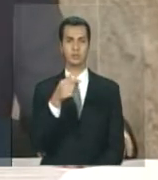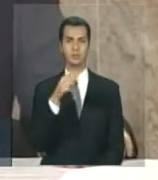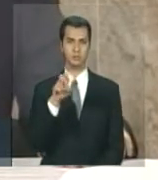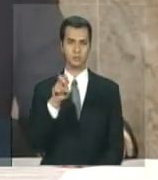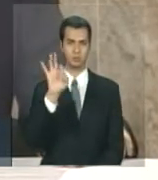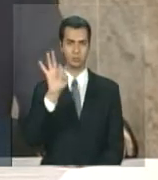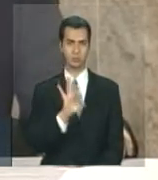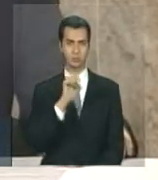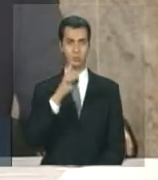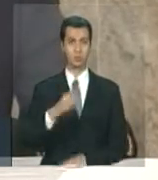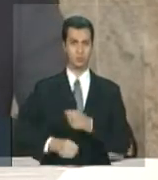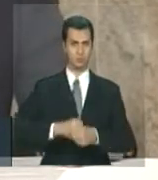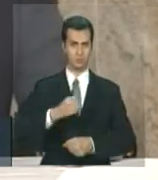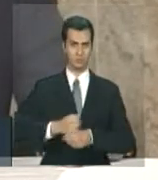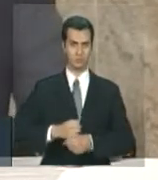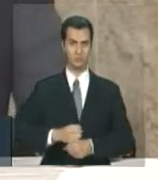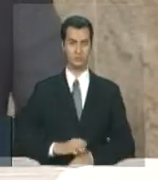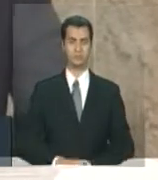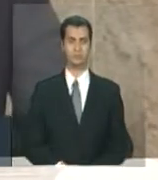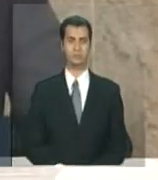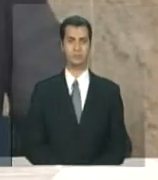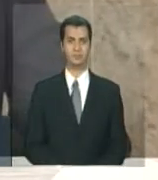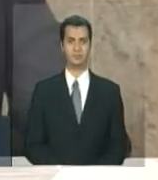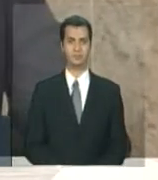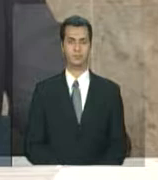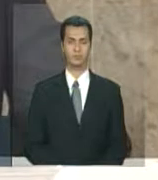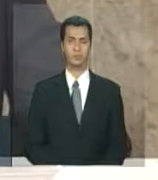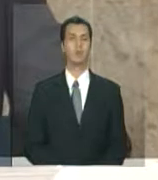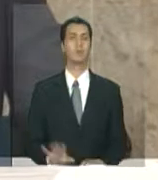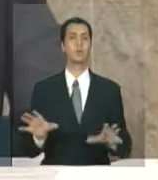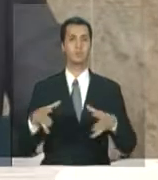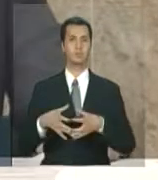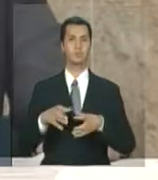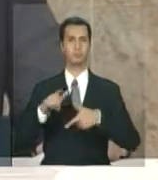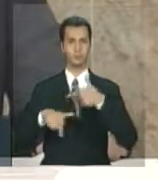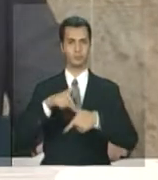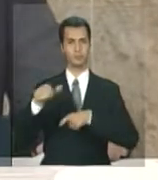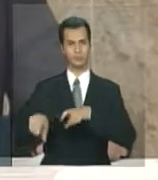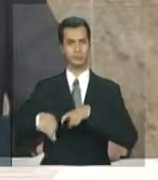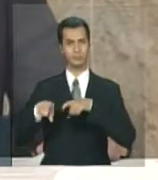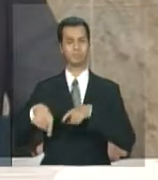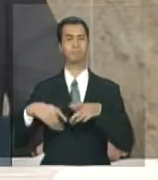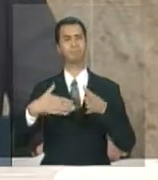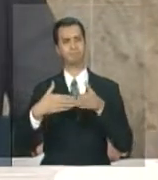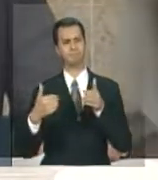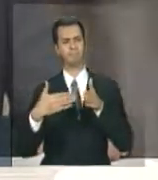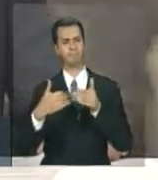uma importante reivindicação dos produtores, que